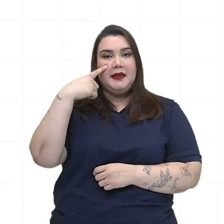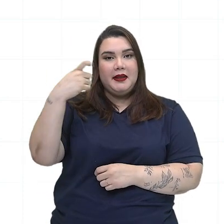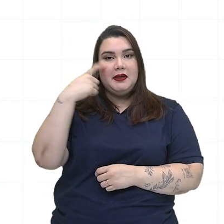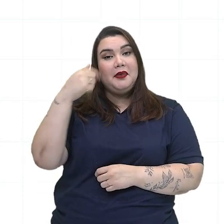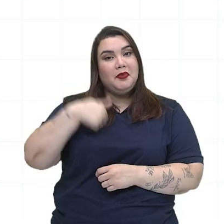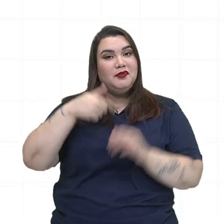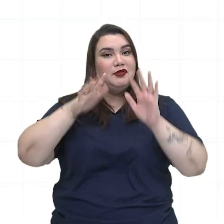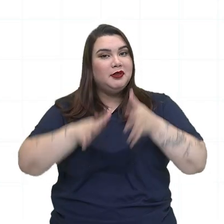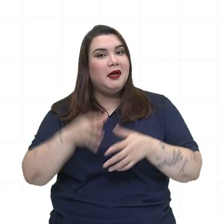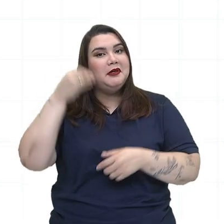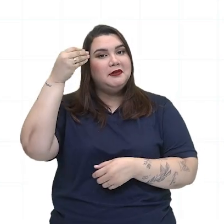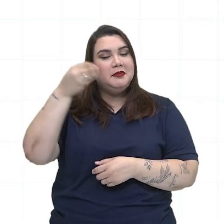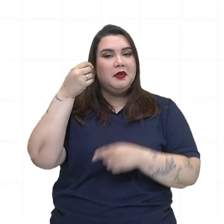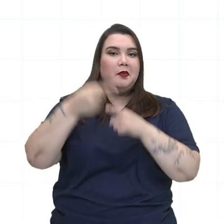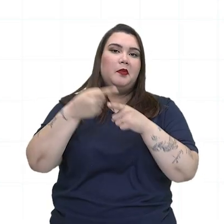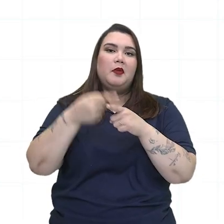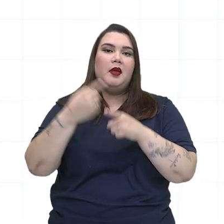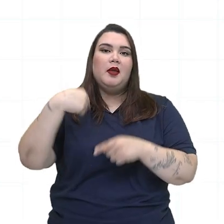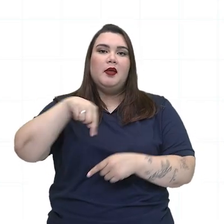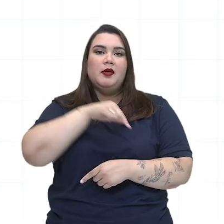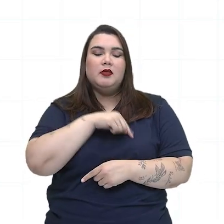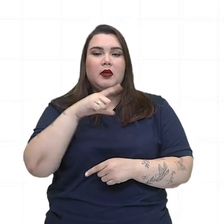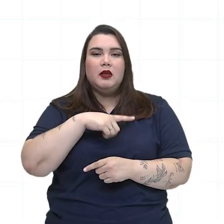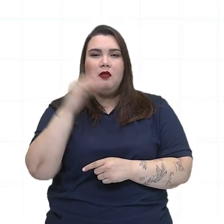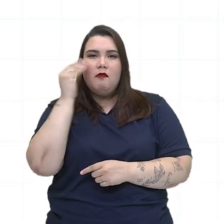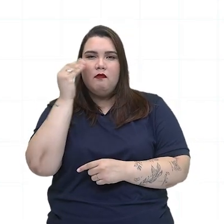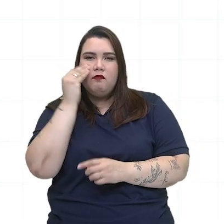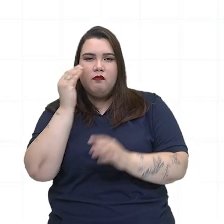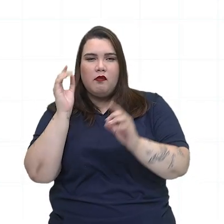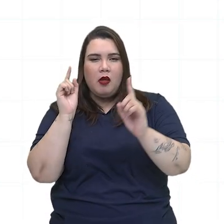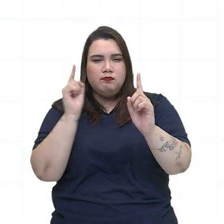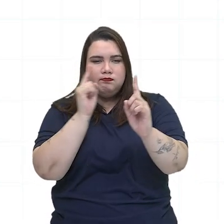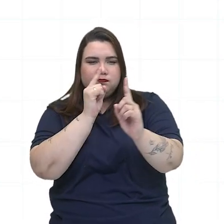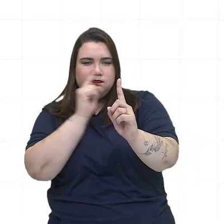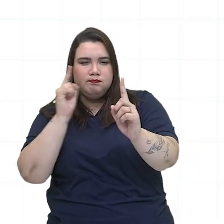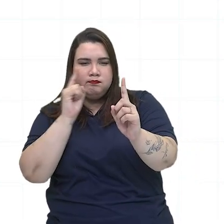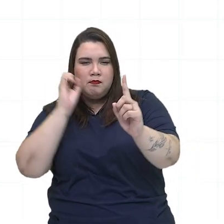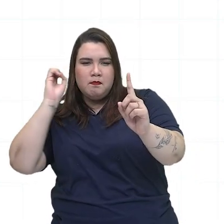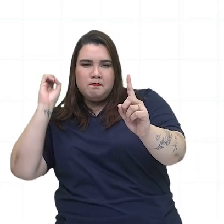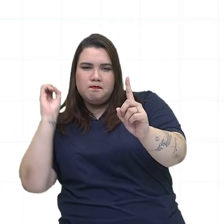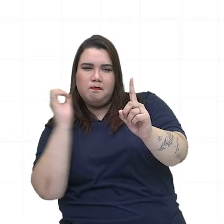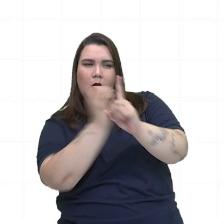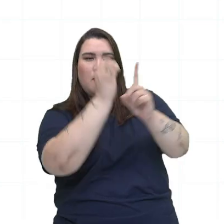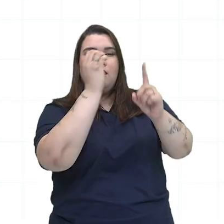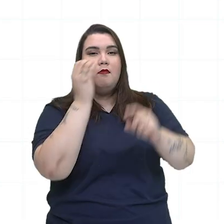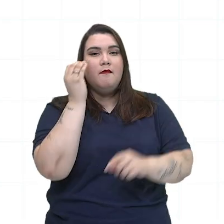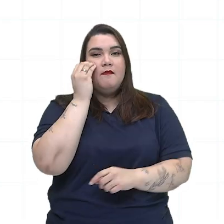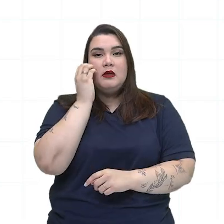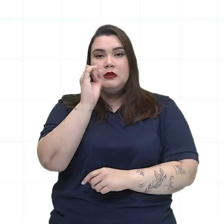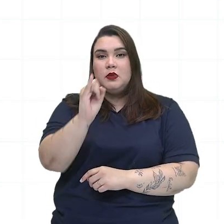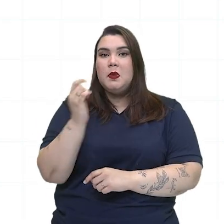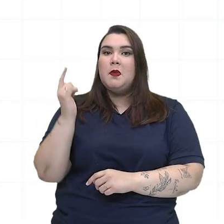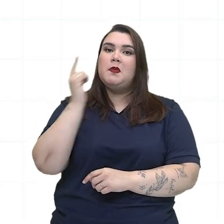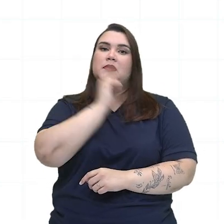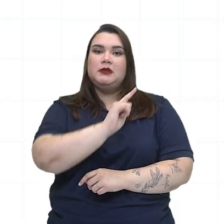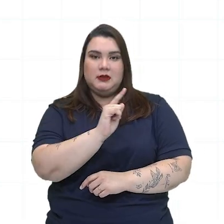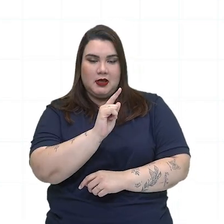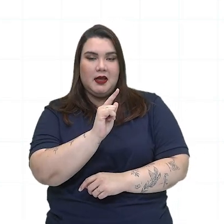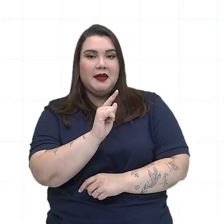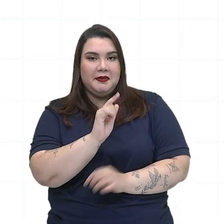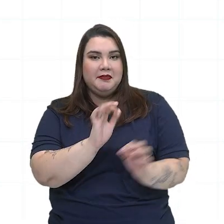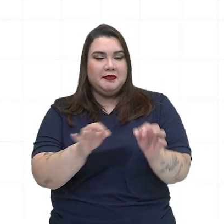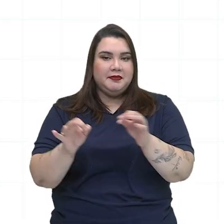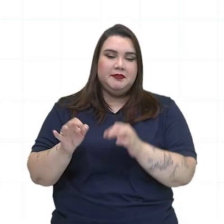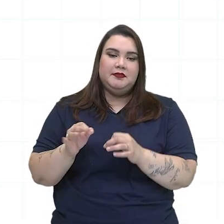A nossa mira, a nossa precisão na hora de lançar a bola, certo? E aí a gente sabe